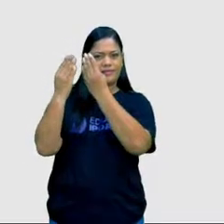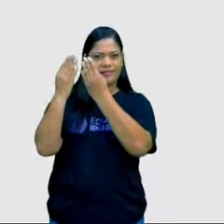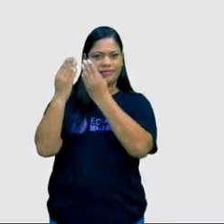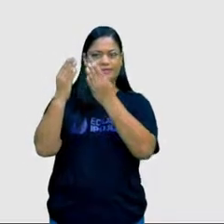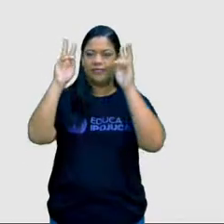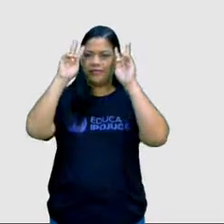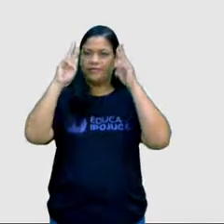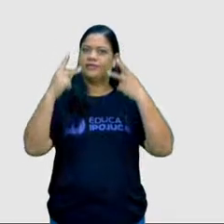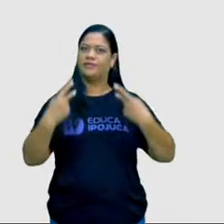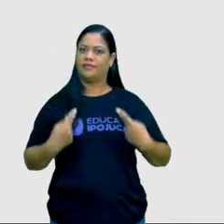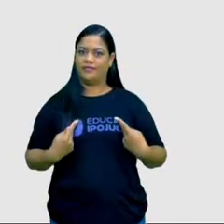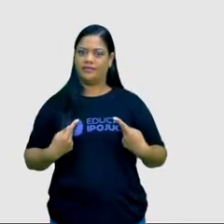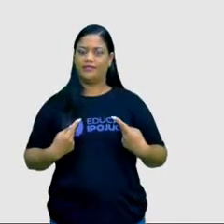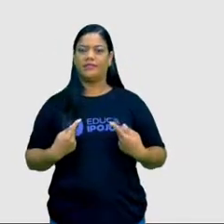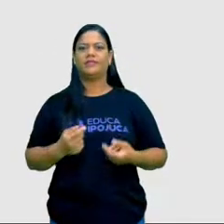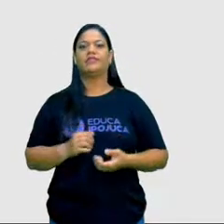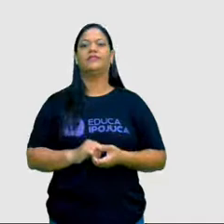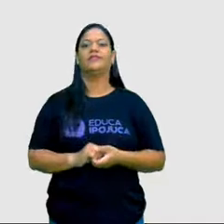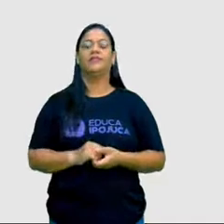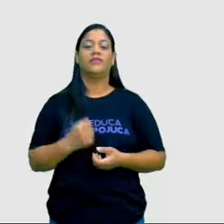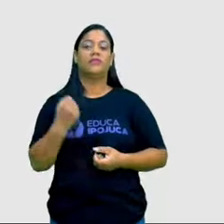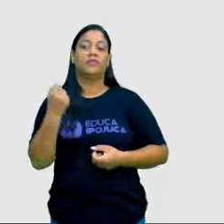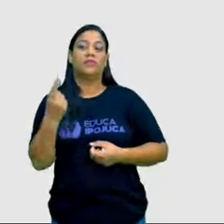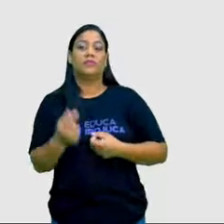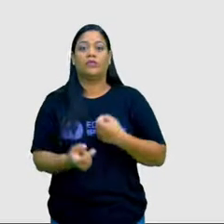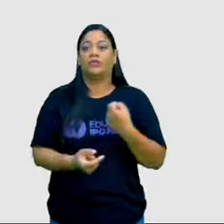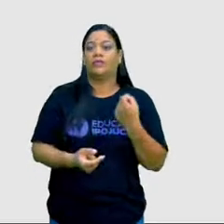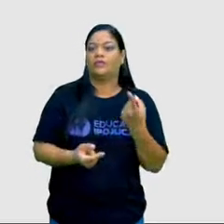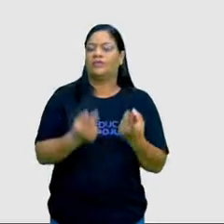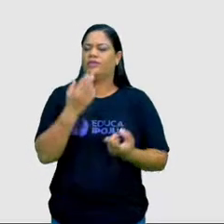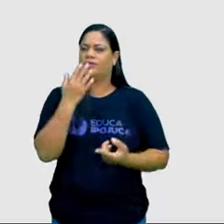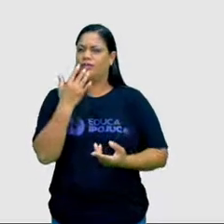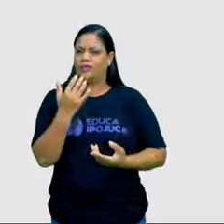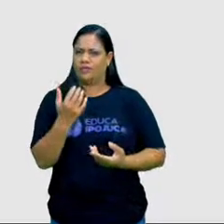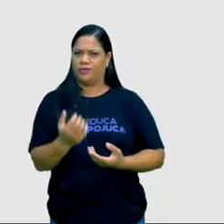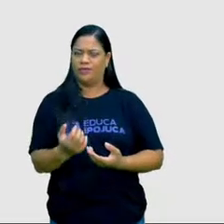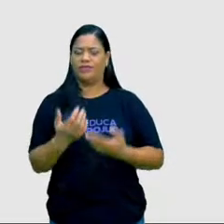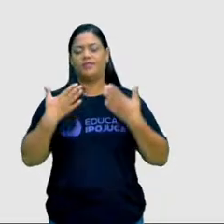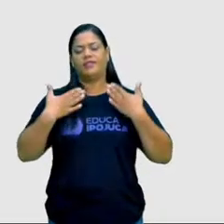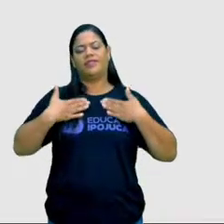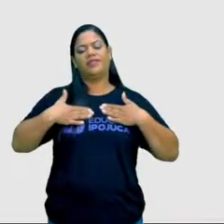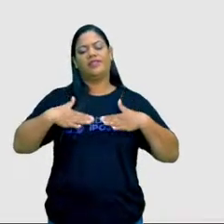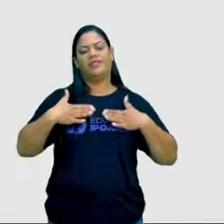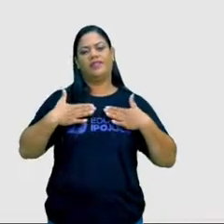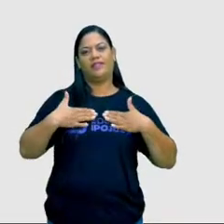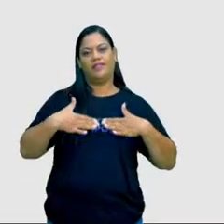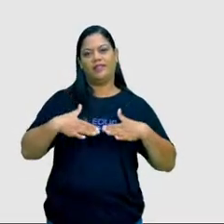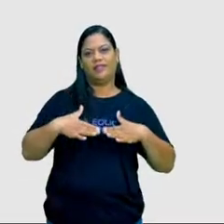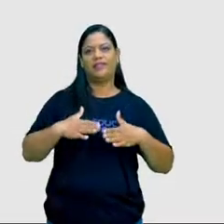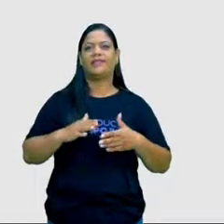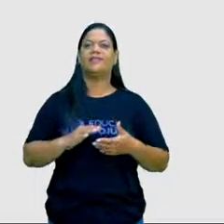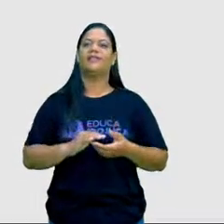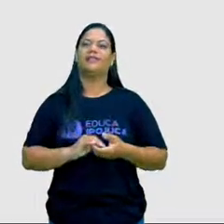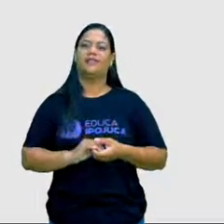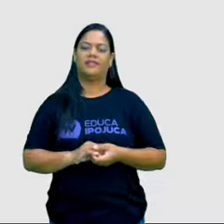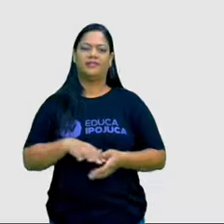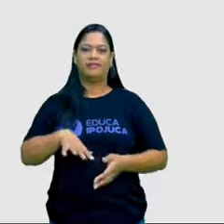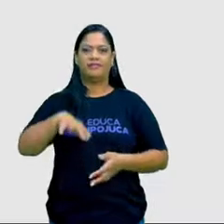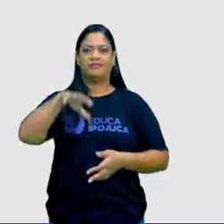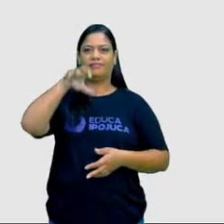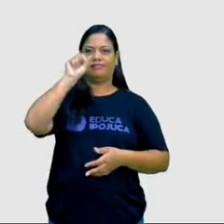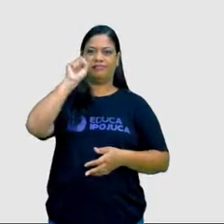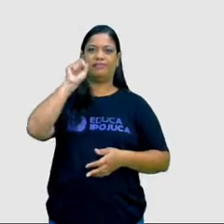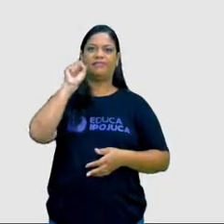seres humanos. Algumas cores estimulam, outras tranquilizam, pois são captadas